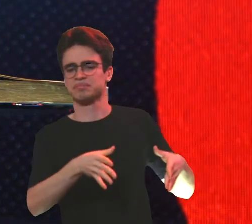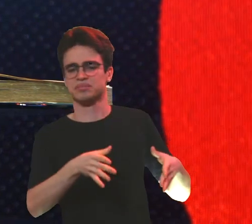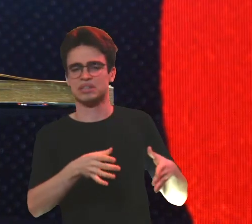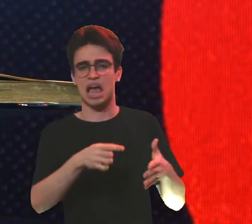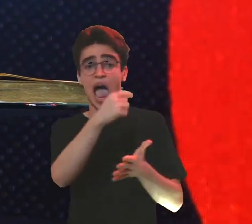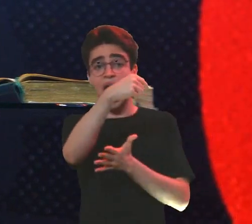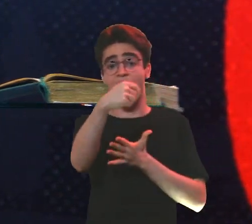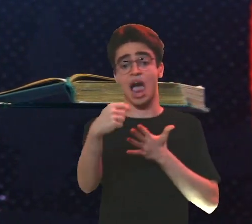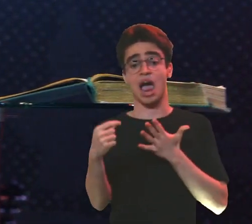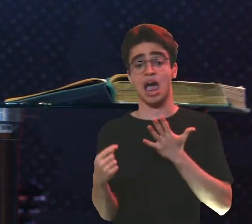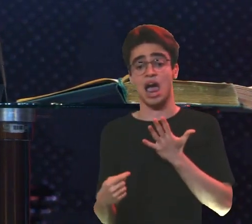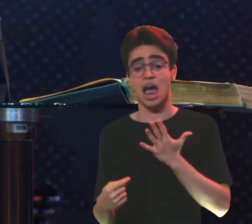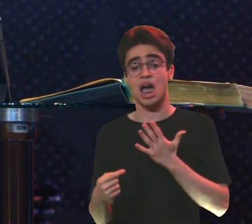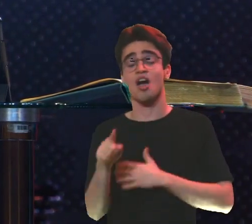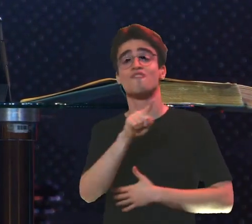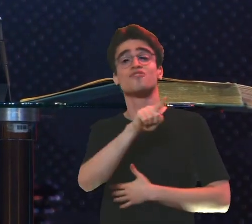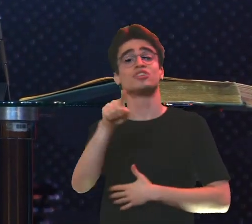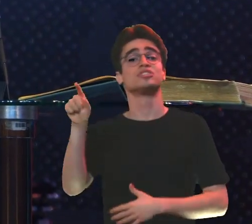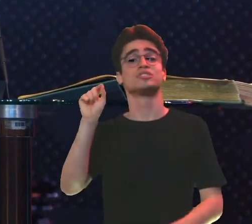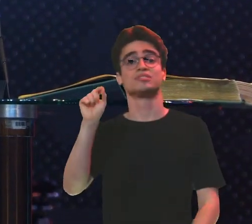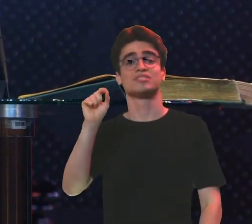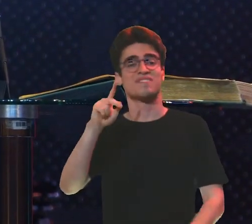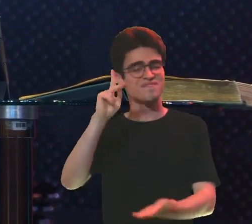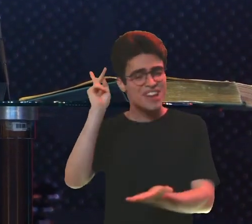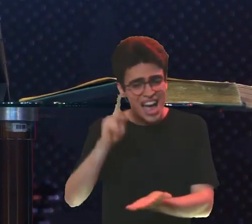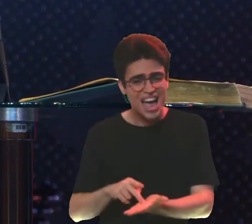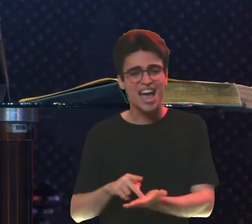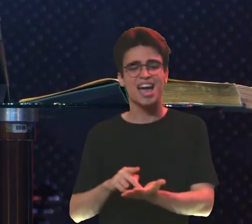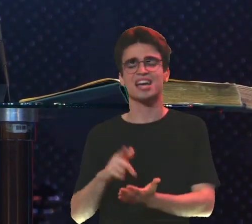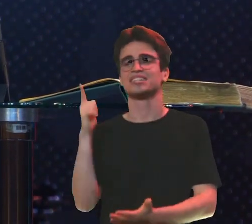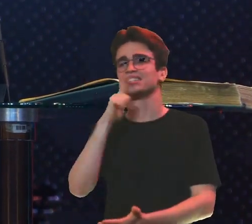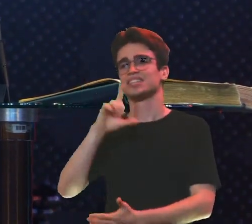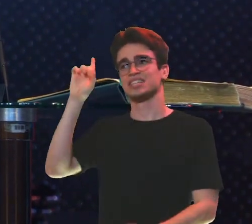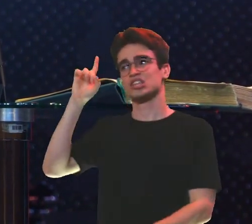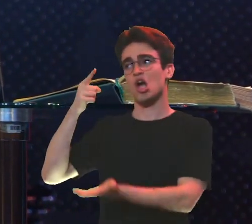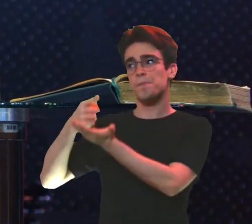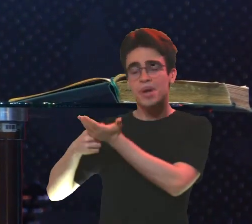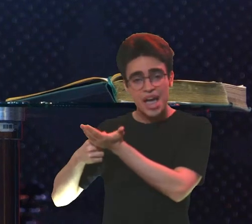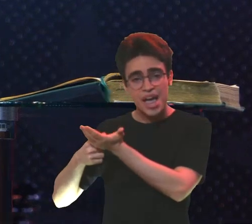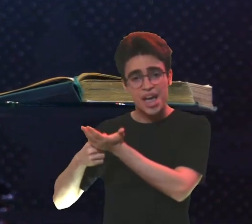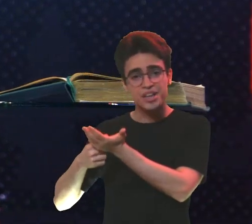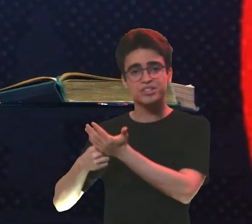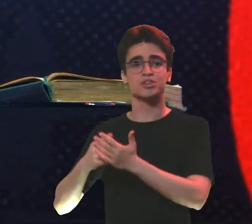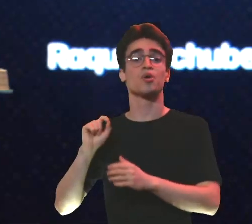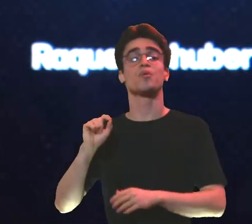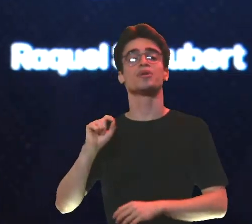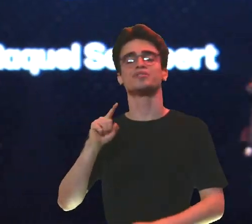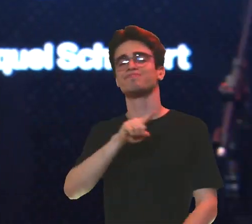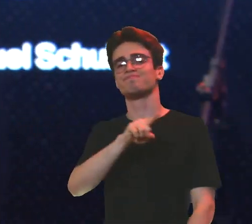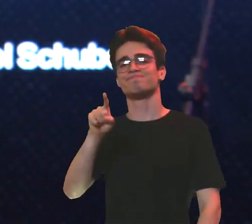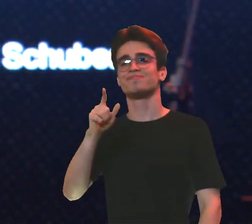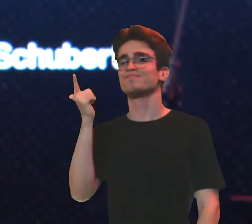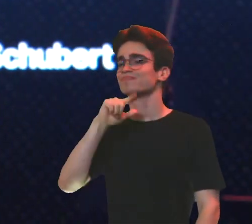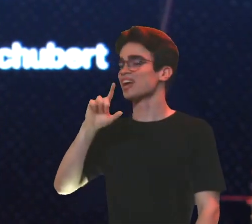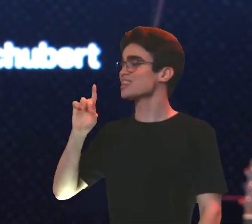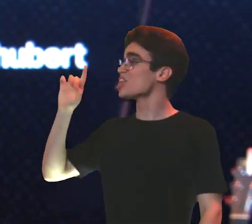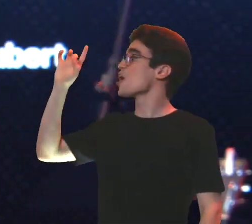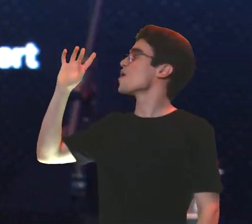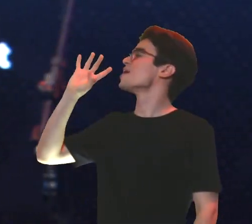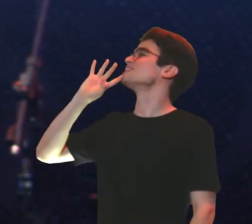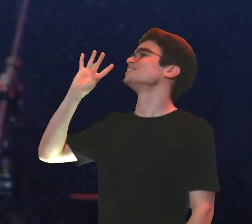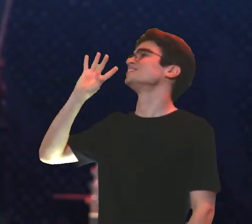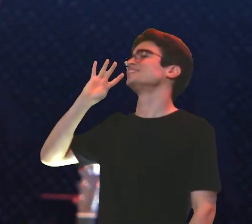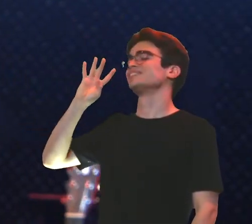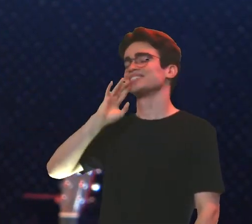Todas essas coisas, você só vai realmente fazer um compromisso com o Senhor quando você conhecer a Deus. Não